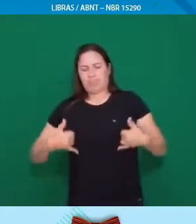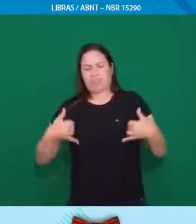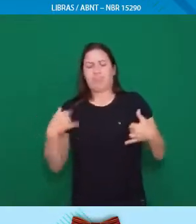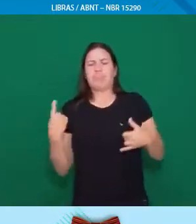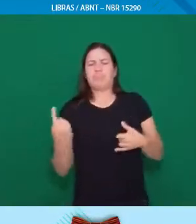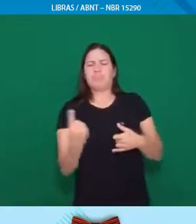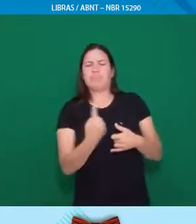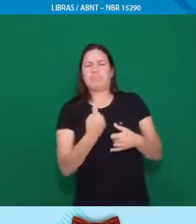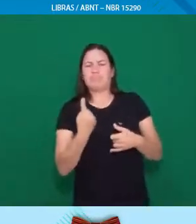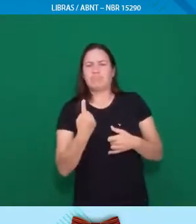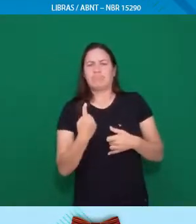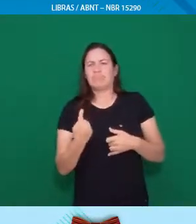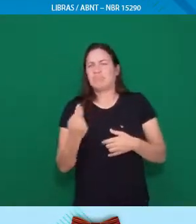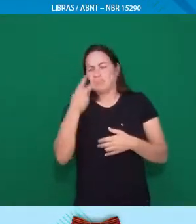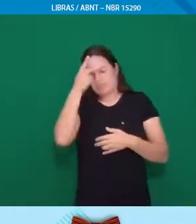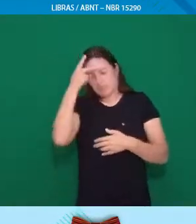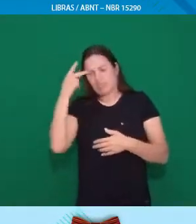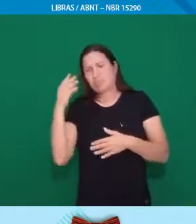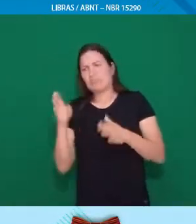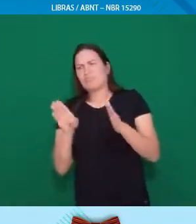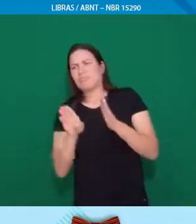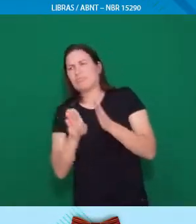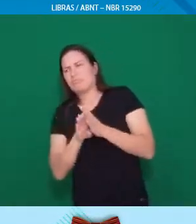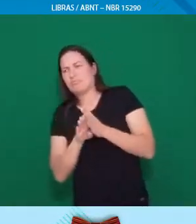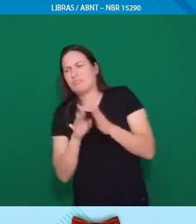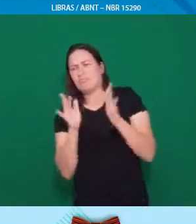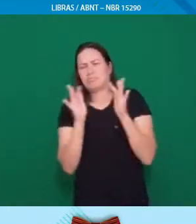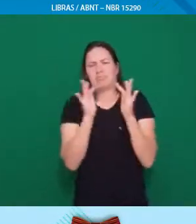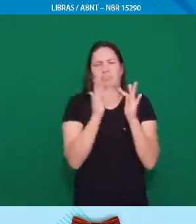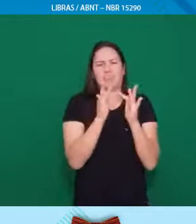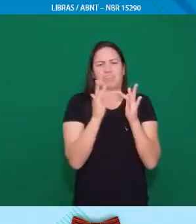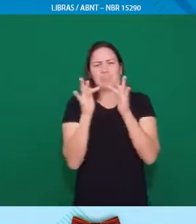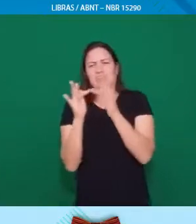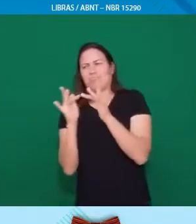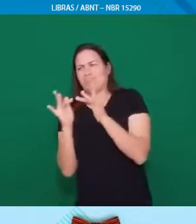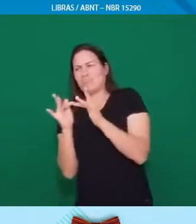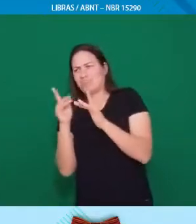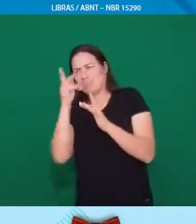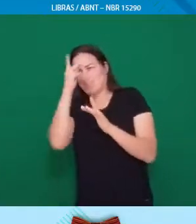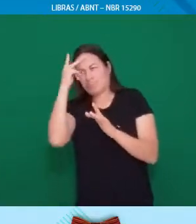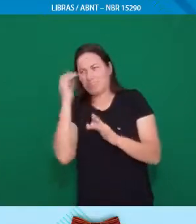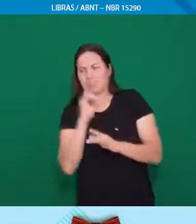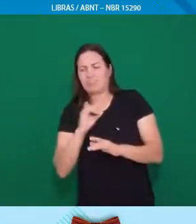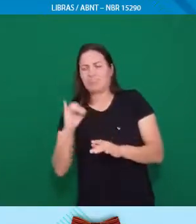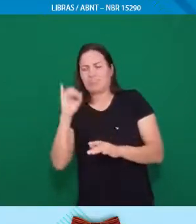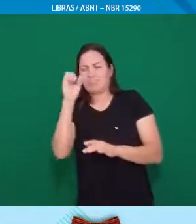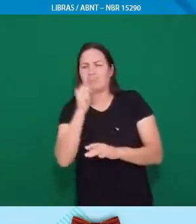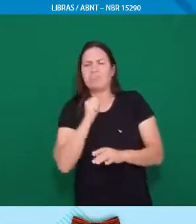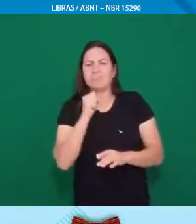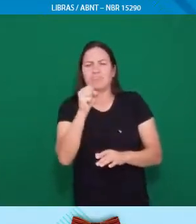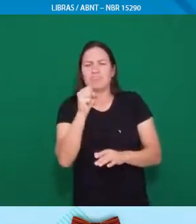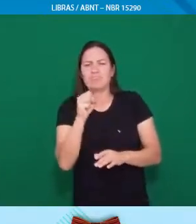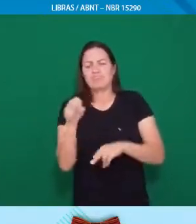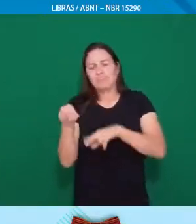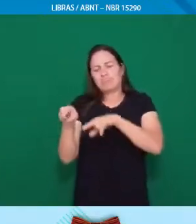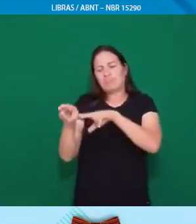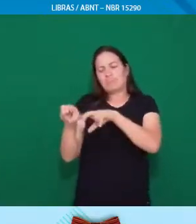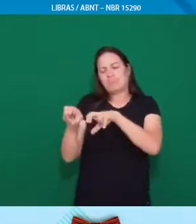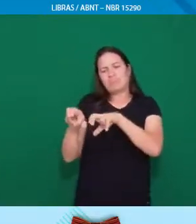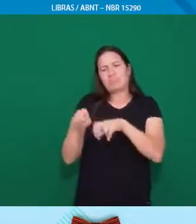imensa para nossa poder receber e aproximar as autoridades do nosso